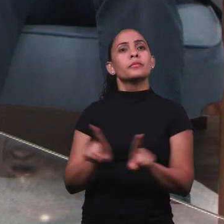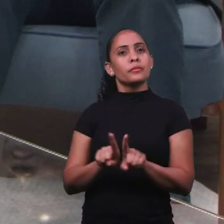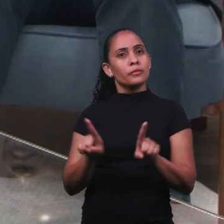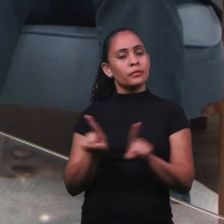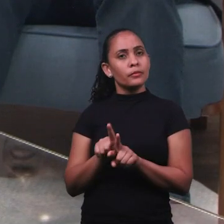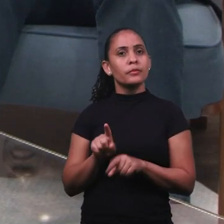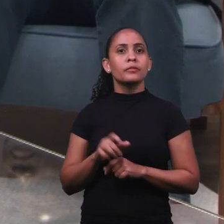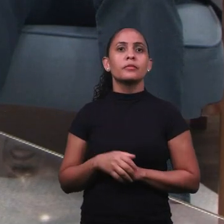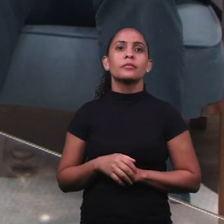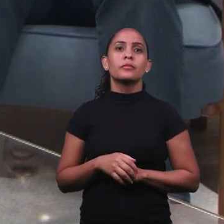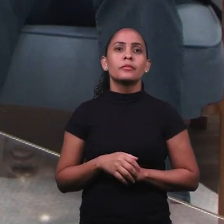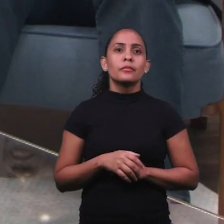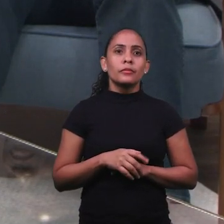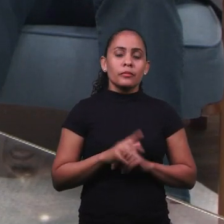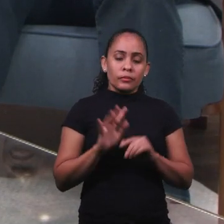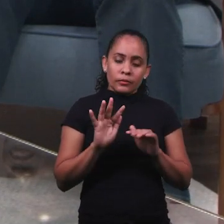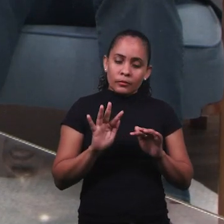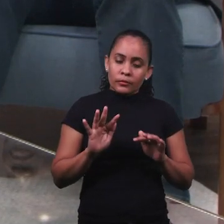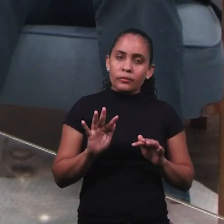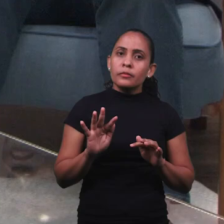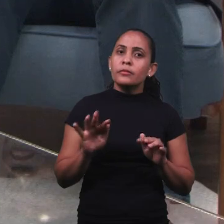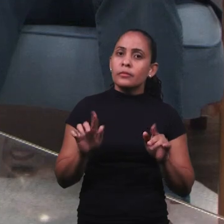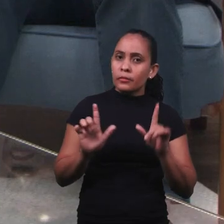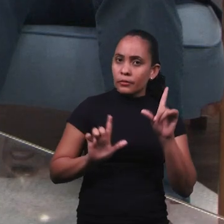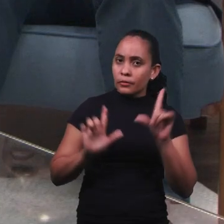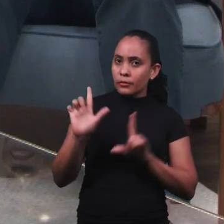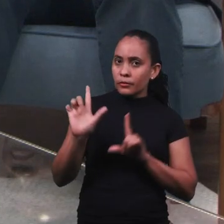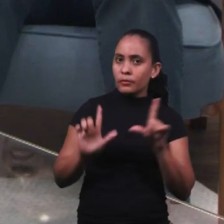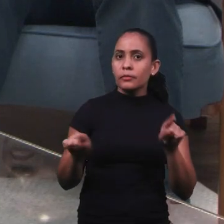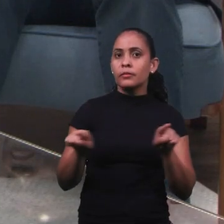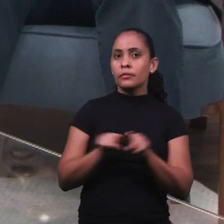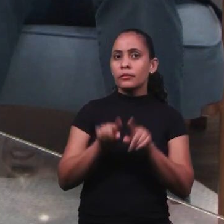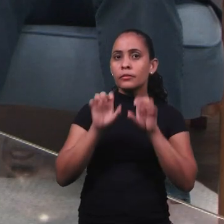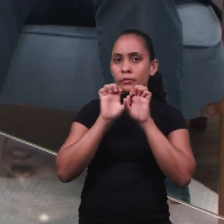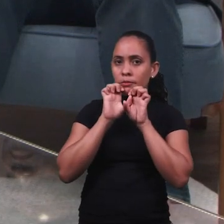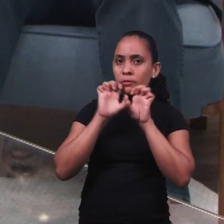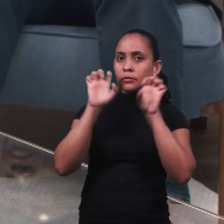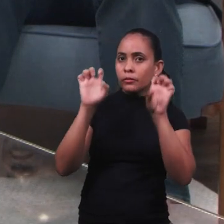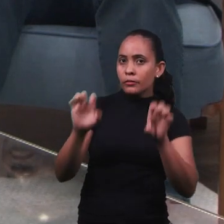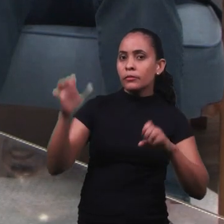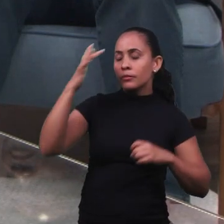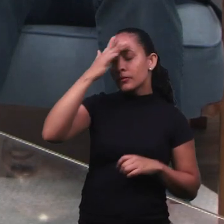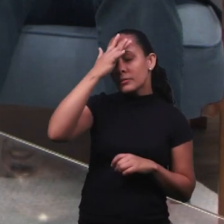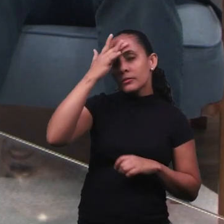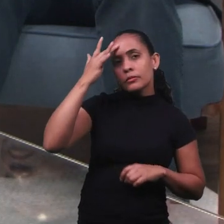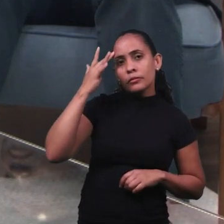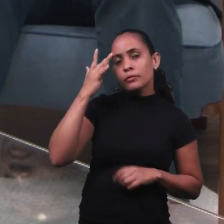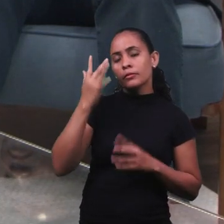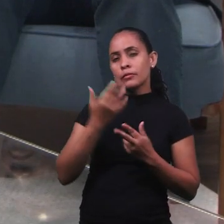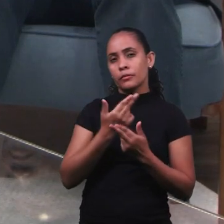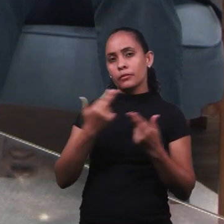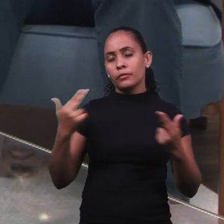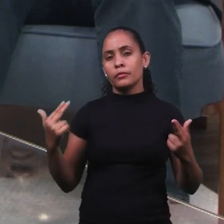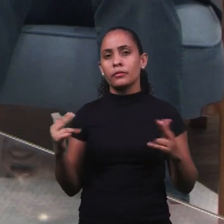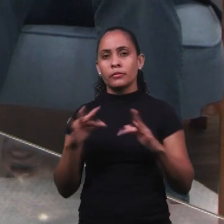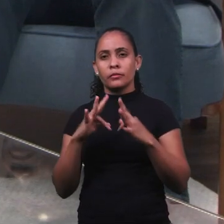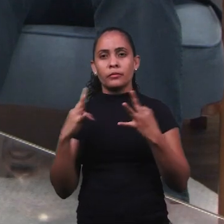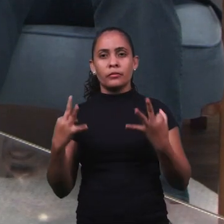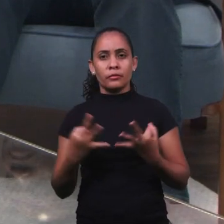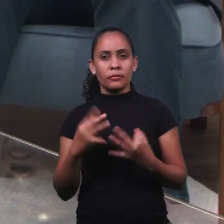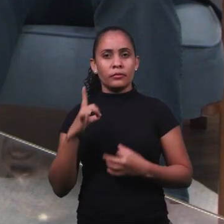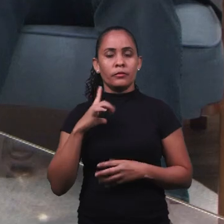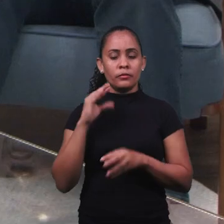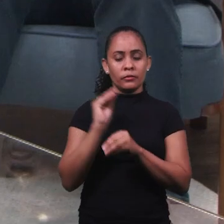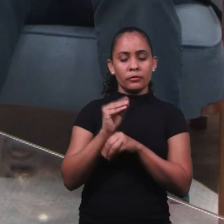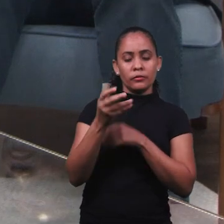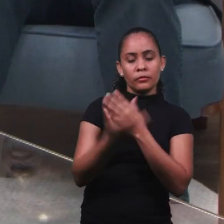tem sido esse material dos mais sábios, ele é um material de evangelização também, muitas famílias falam, mas